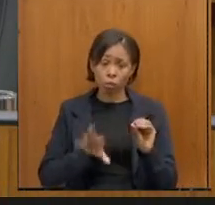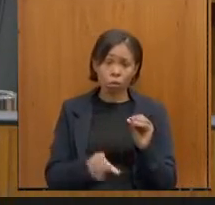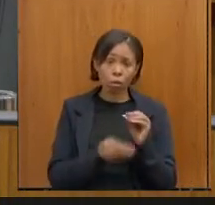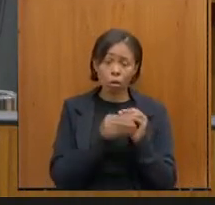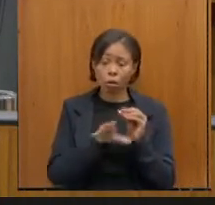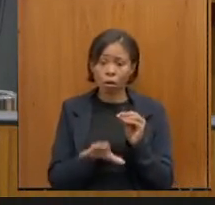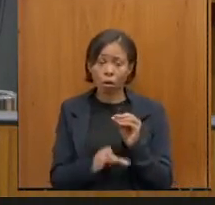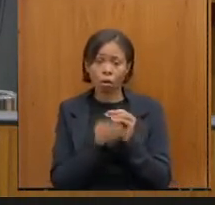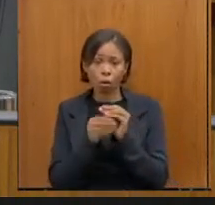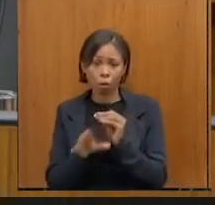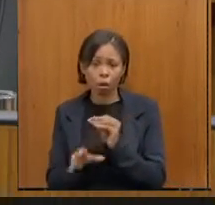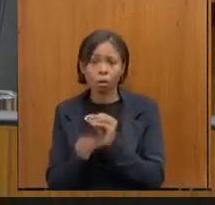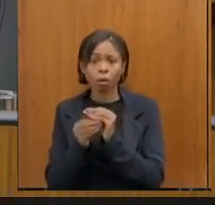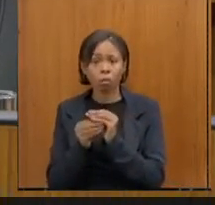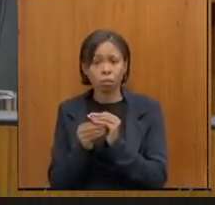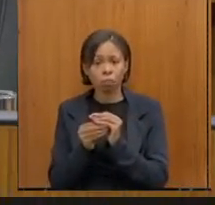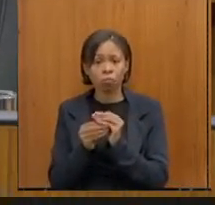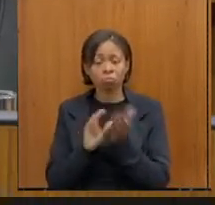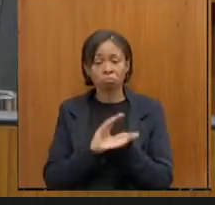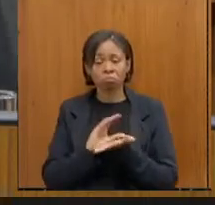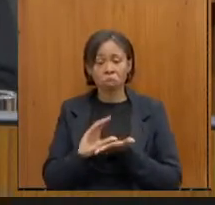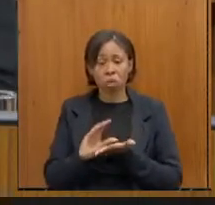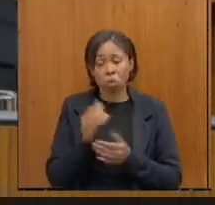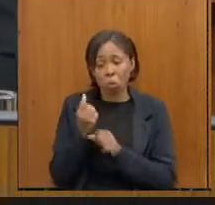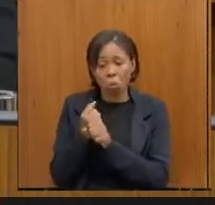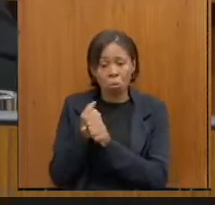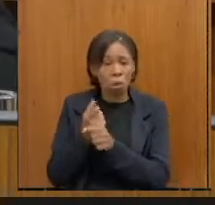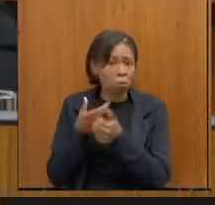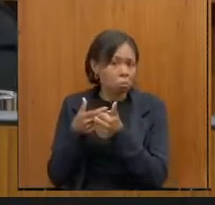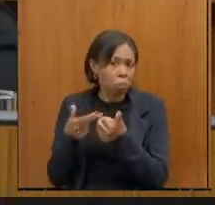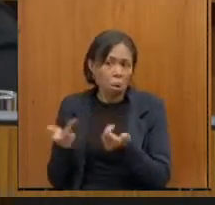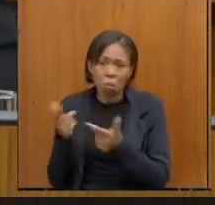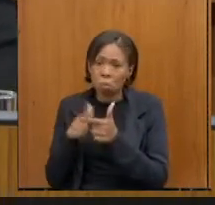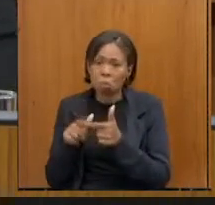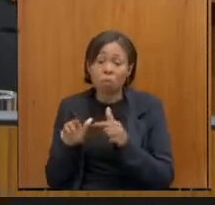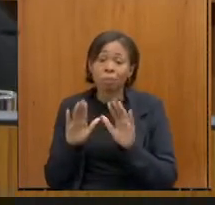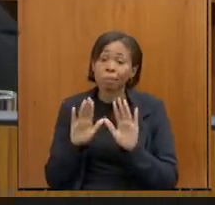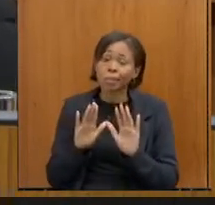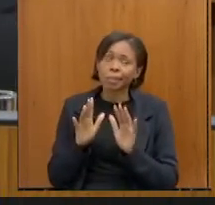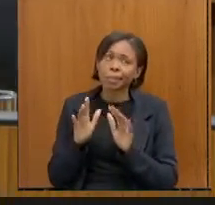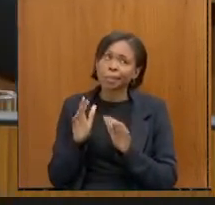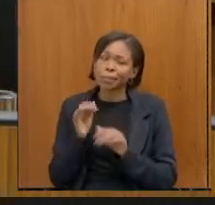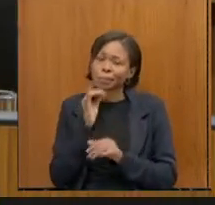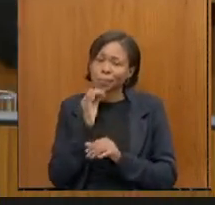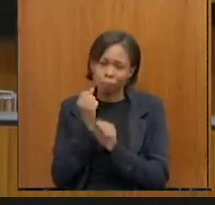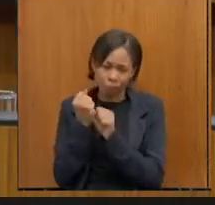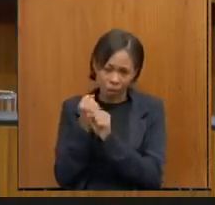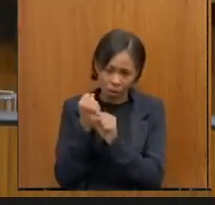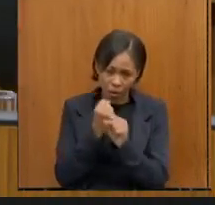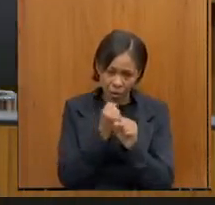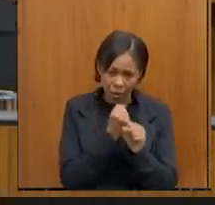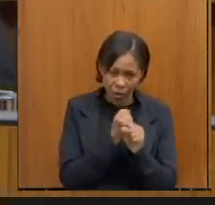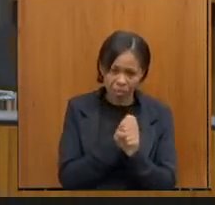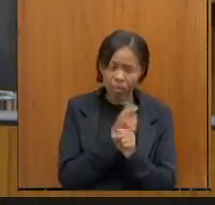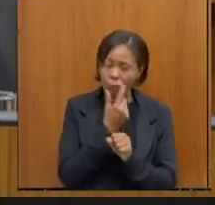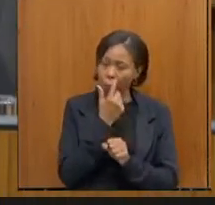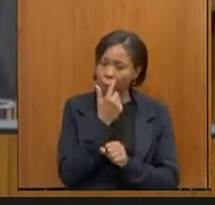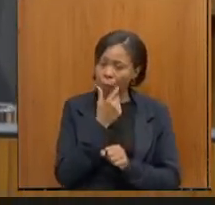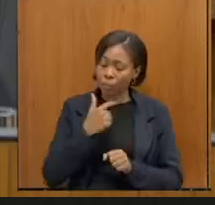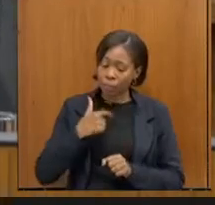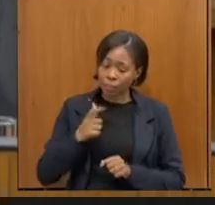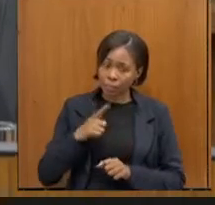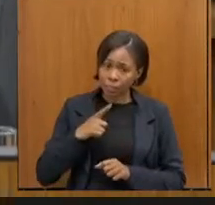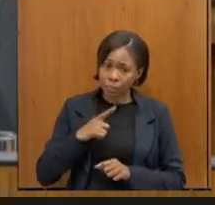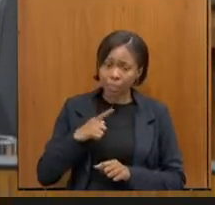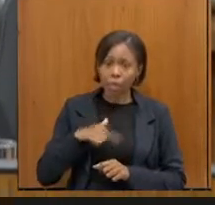obra e com tudo mais mas falando sem complicação de obra temos canteiros como ele de celulose